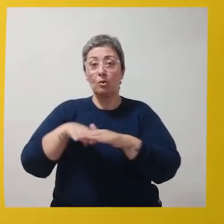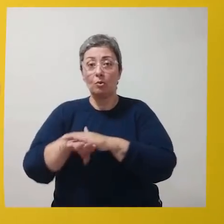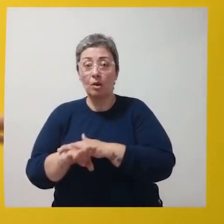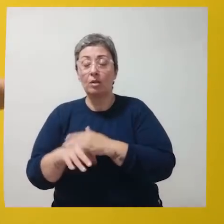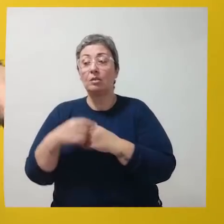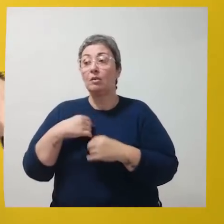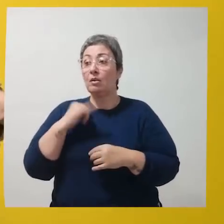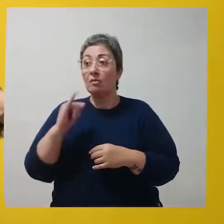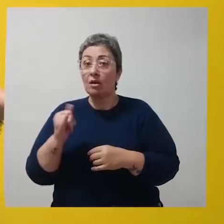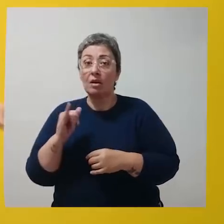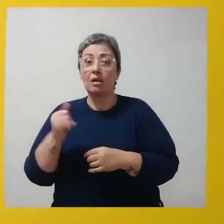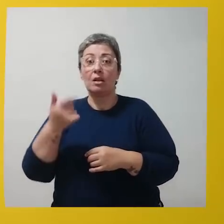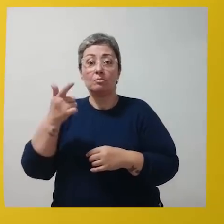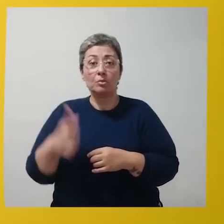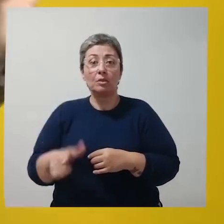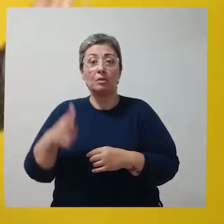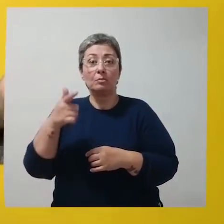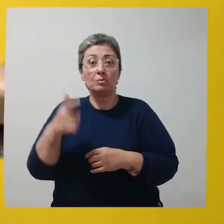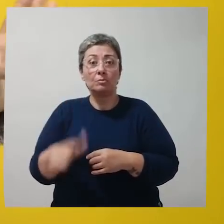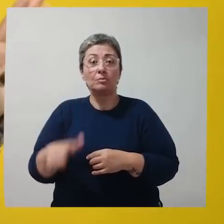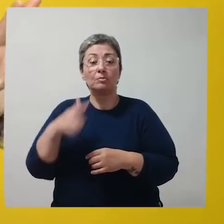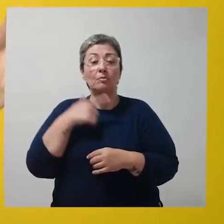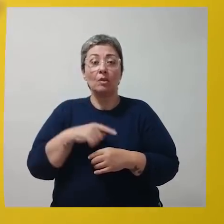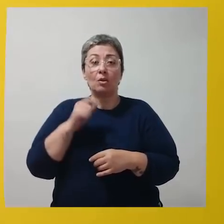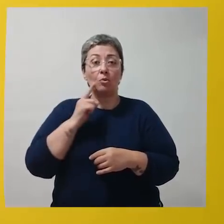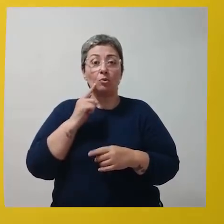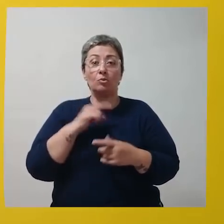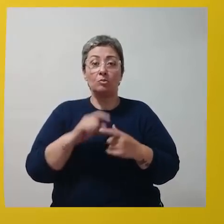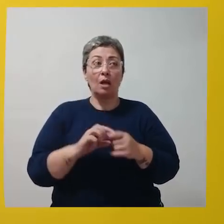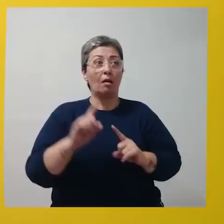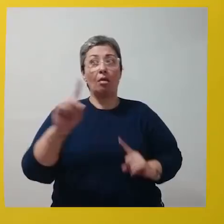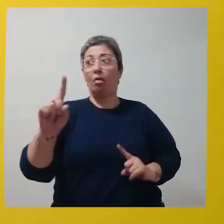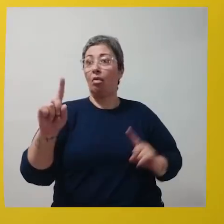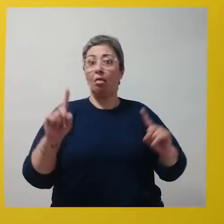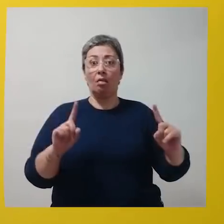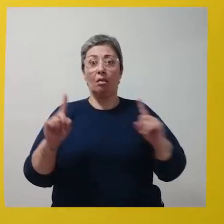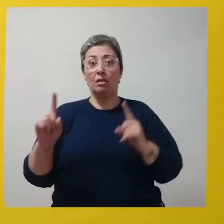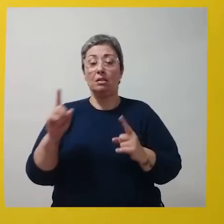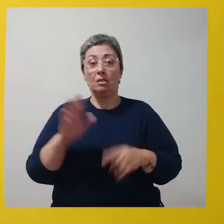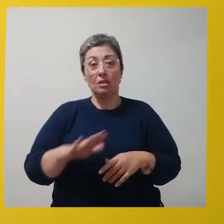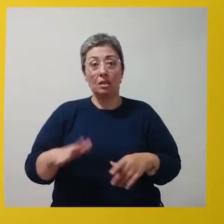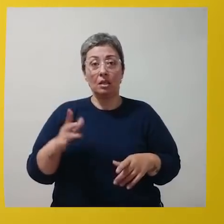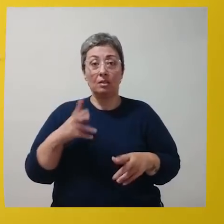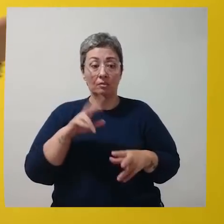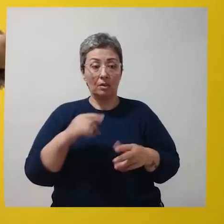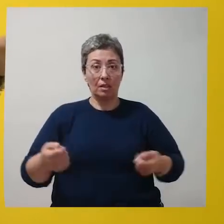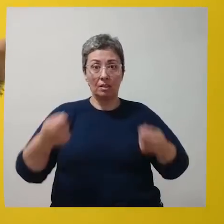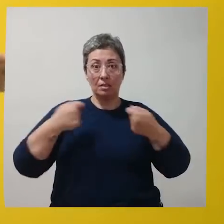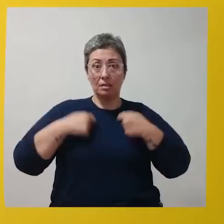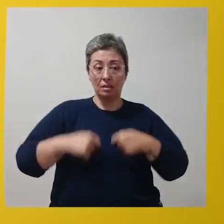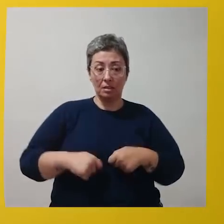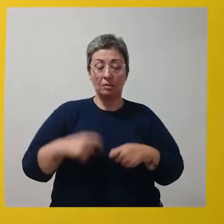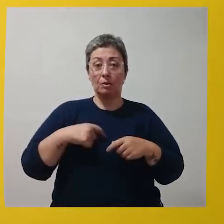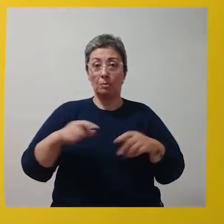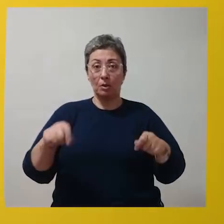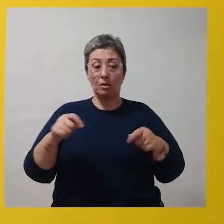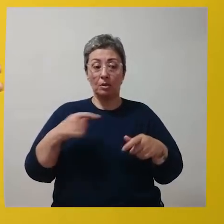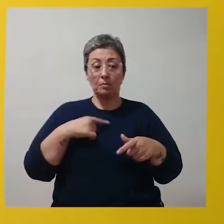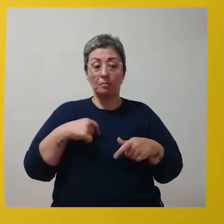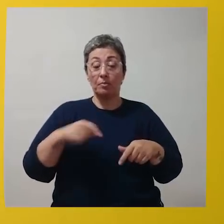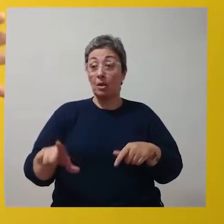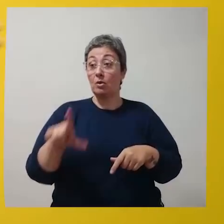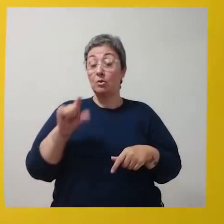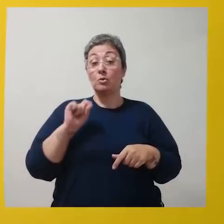está falando as mesmas coisas, né? Então ela não está isolada. E até mesmo quando a criança vai se vestir, eu coloco lá as camisetas para